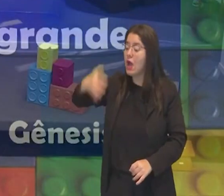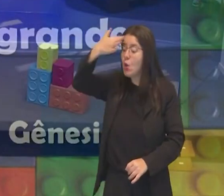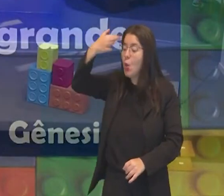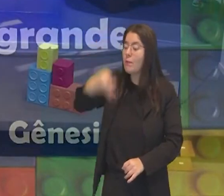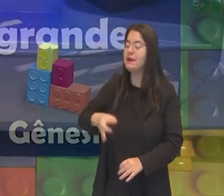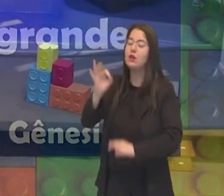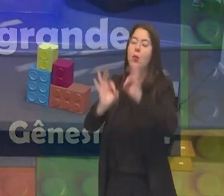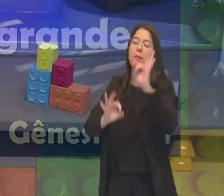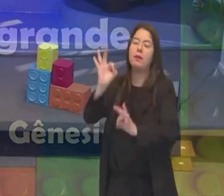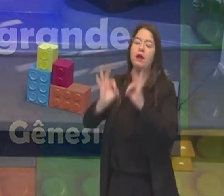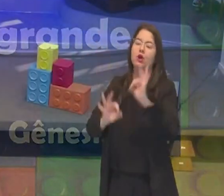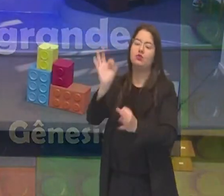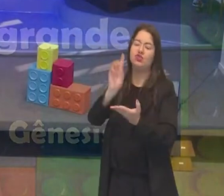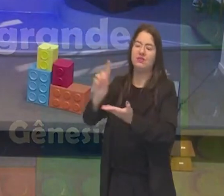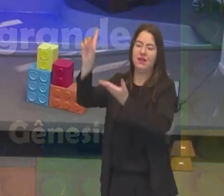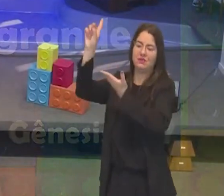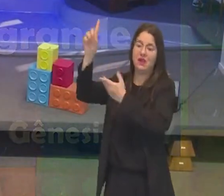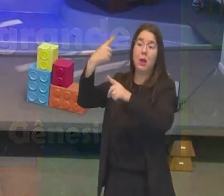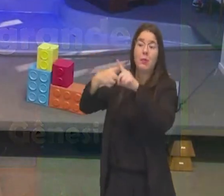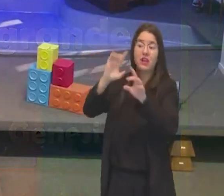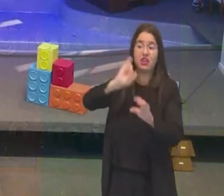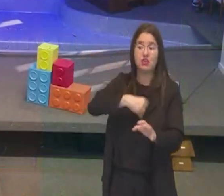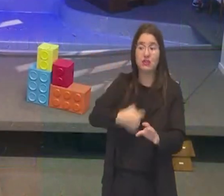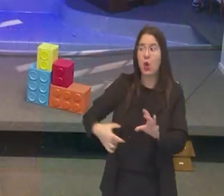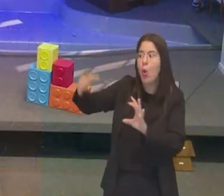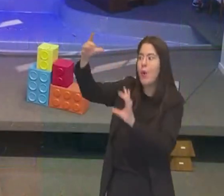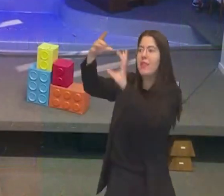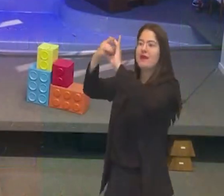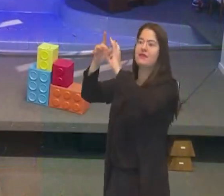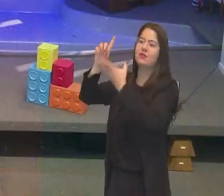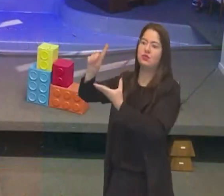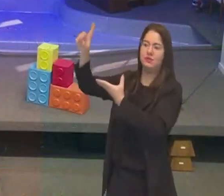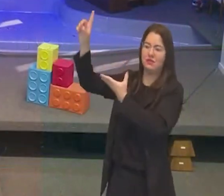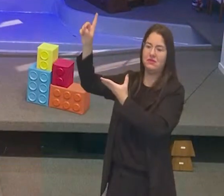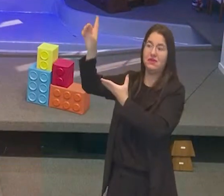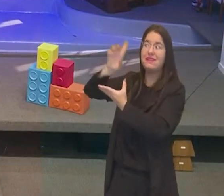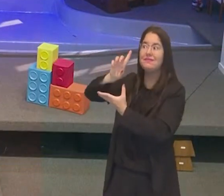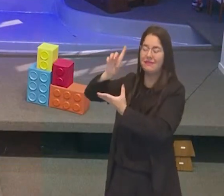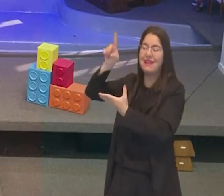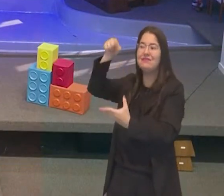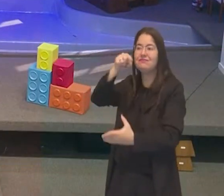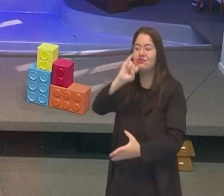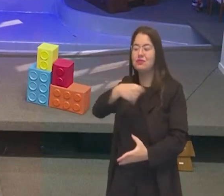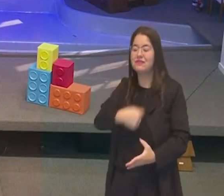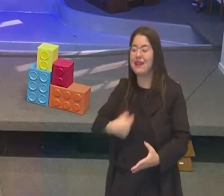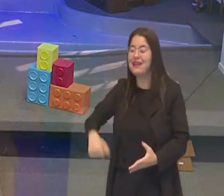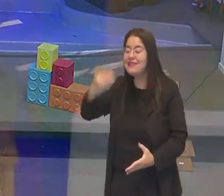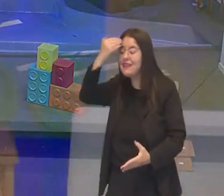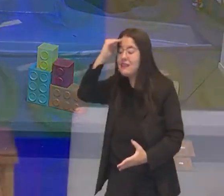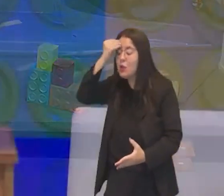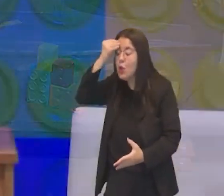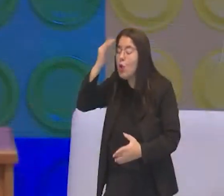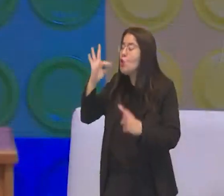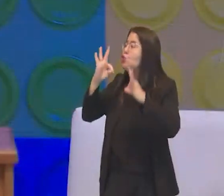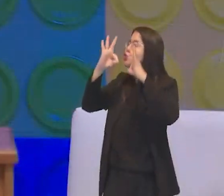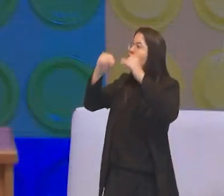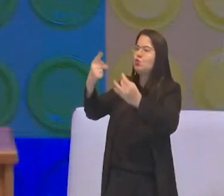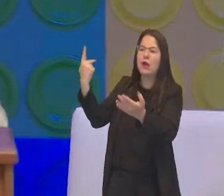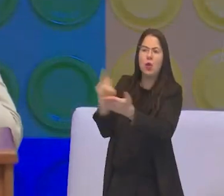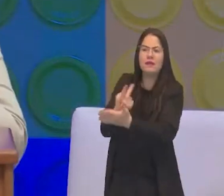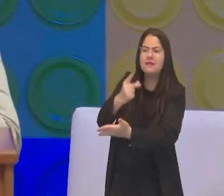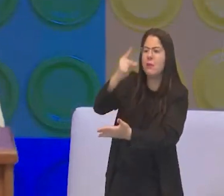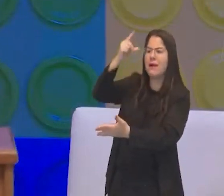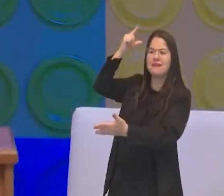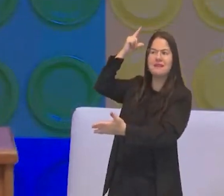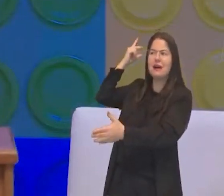plano de Deus, porque ele estava conectado com Deus. Ele entendeu que tudo aquilo que ele passou, todos